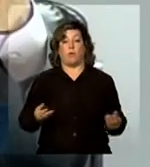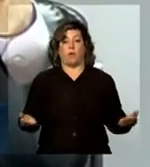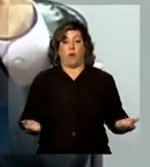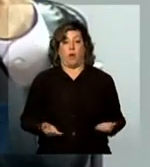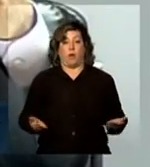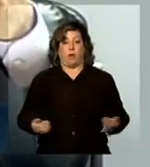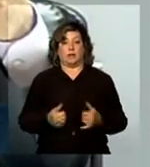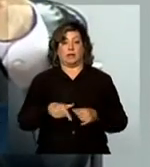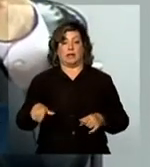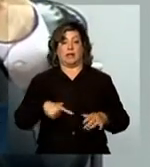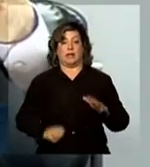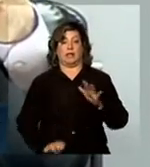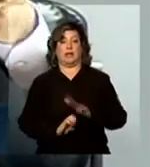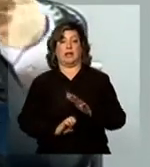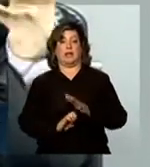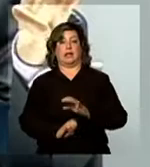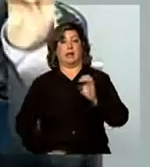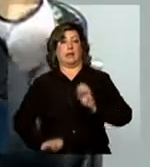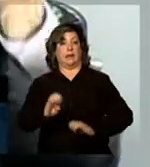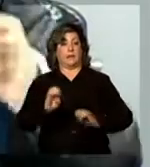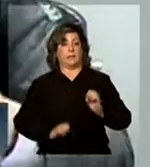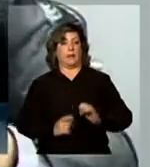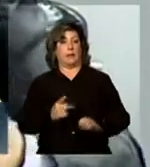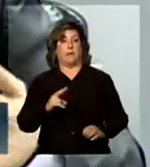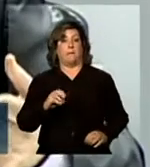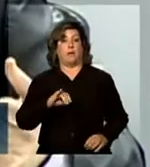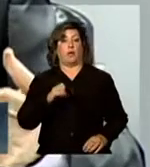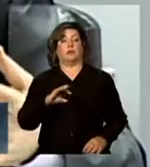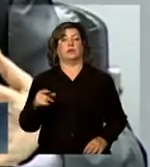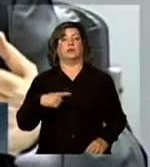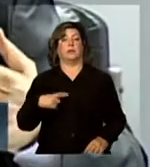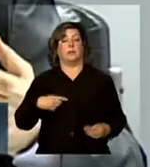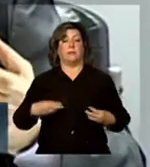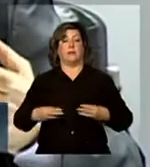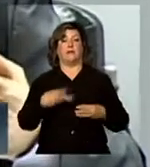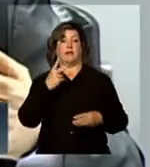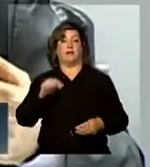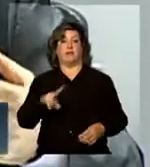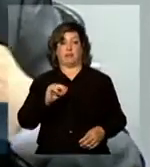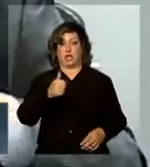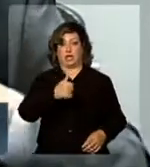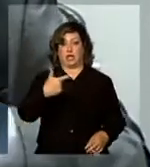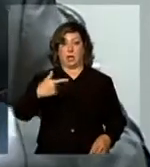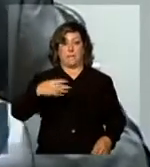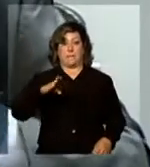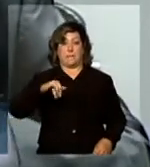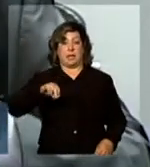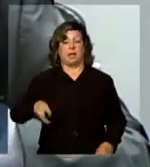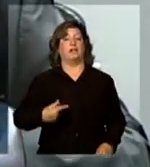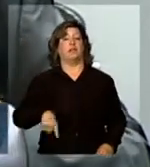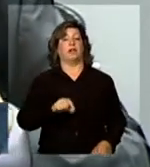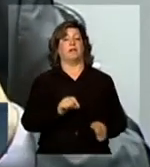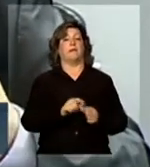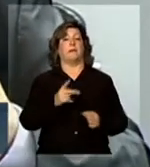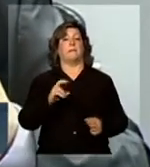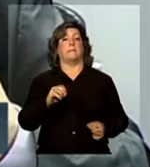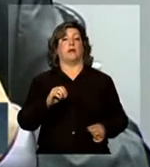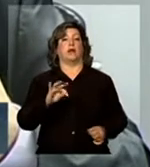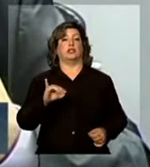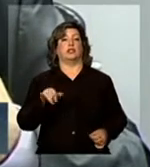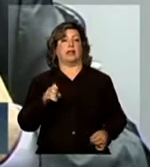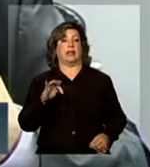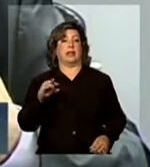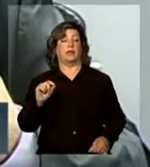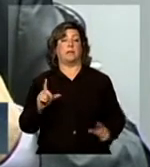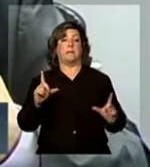na empresa, que é uma projeção do Ministério dizendo que vai ser 12 bilhões, Nós estamos projetando menos.